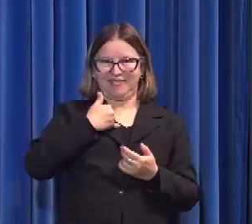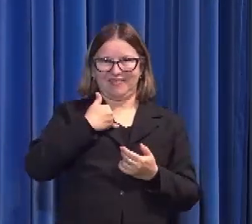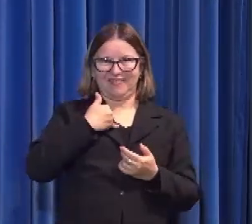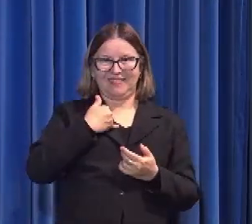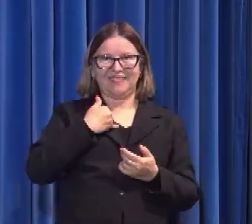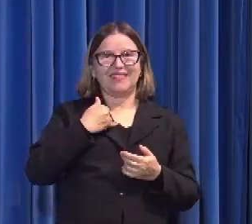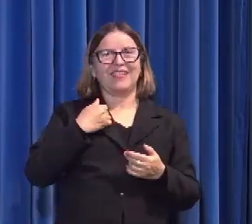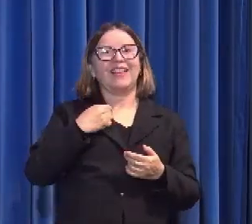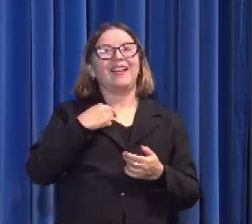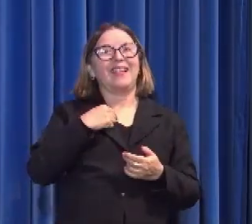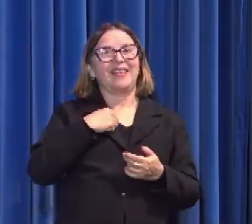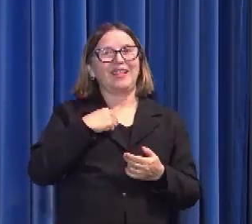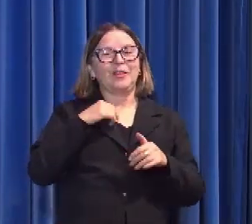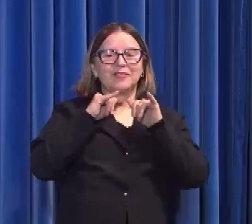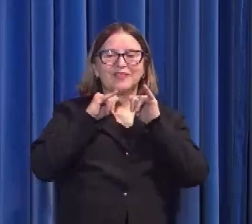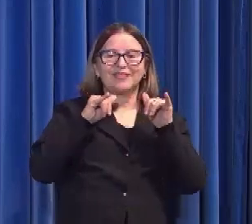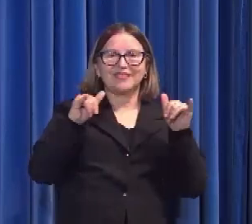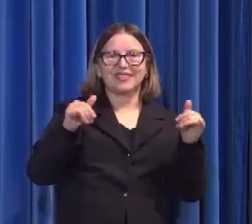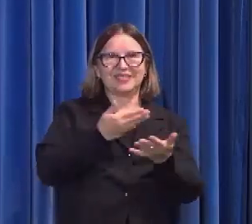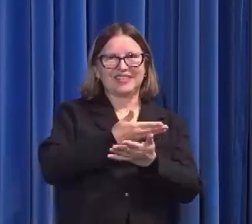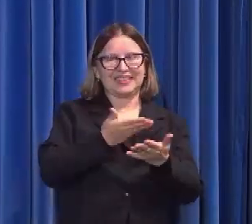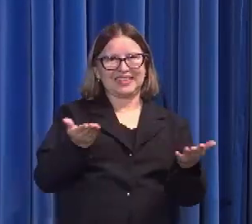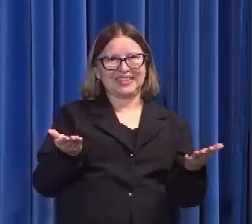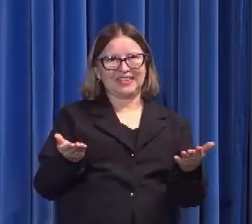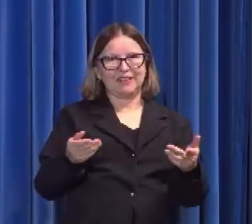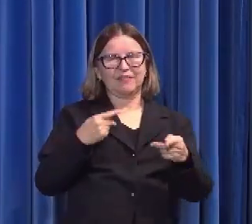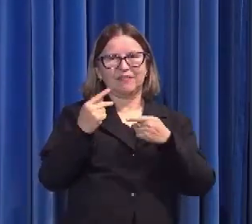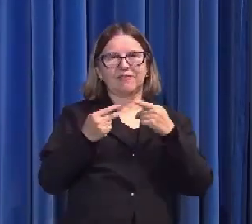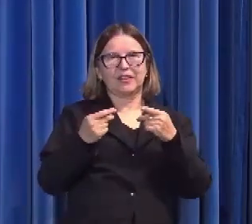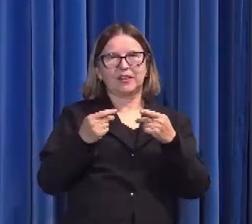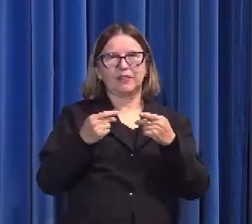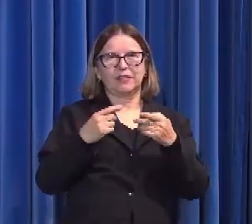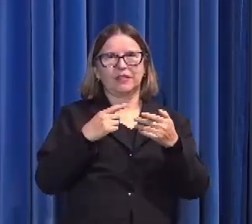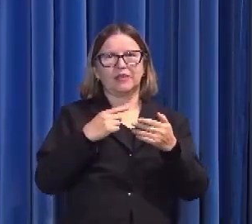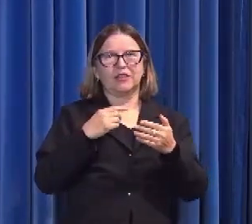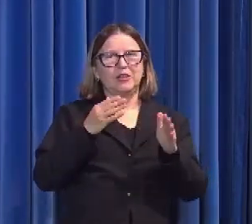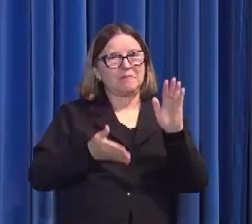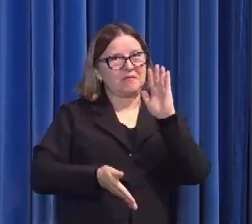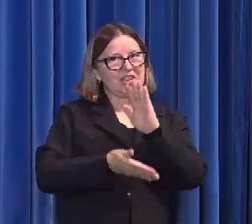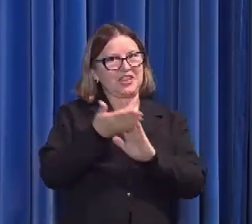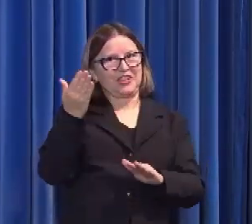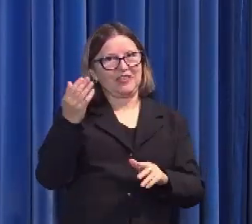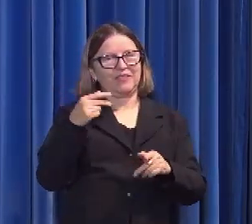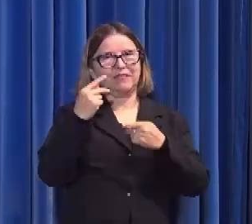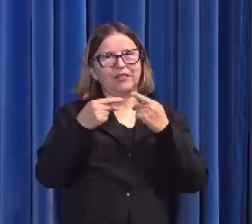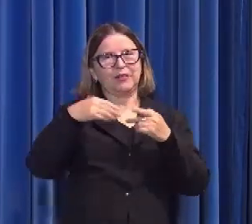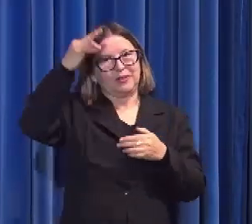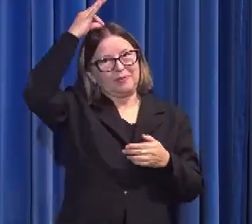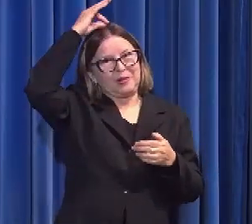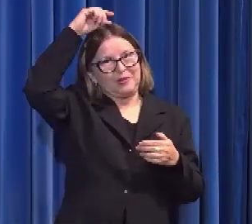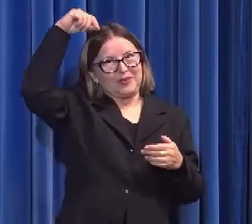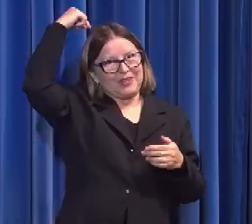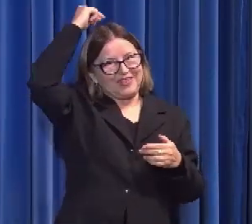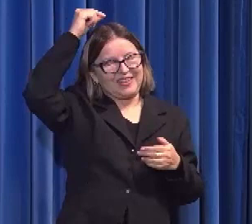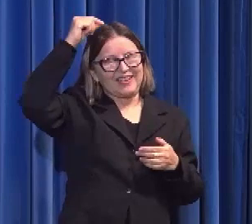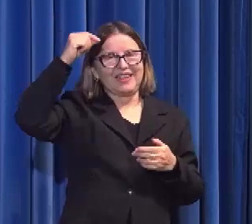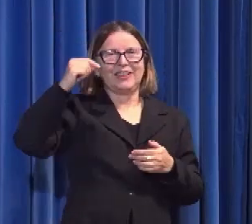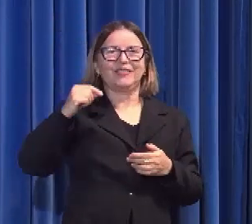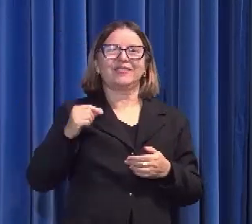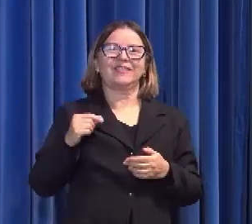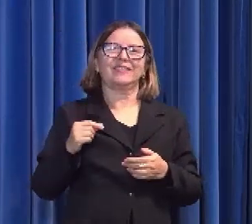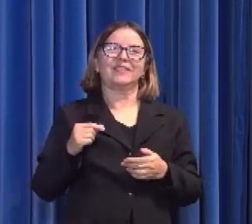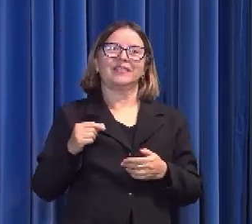sua própria partida sobre a vinda do espírito santo sobre a sua segunda vinda e a responsabilidade